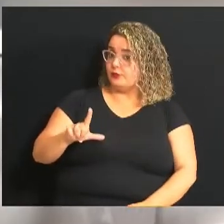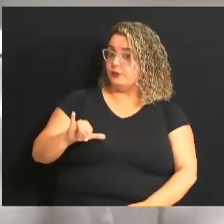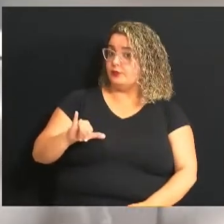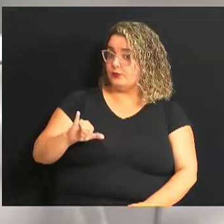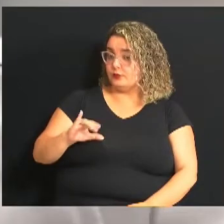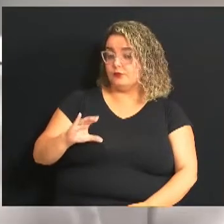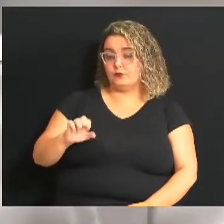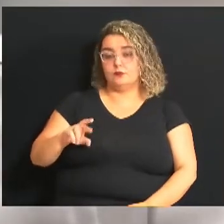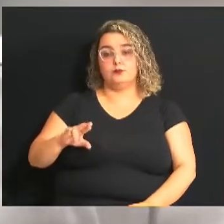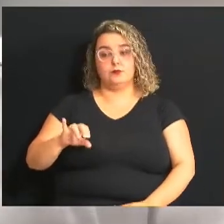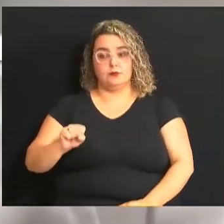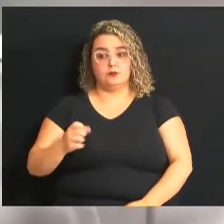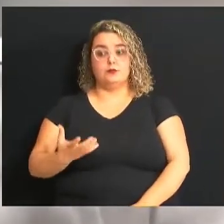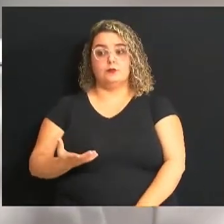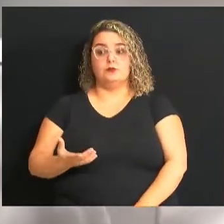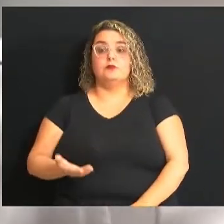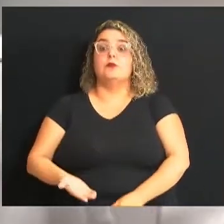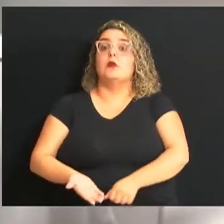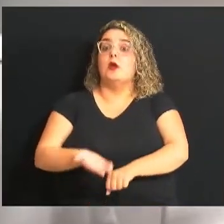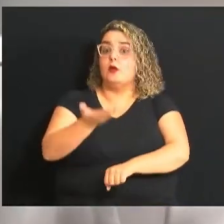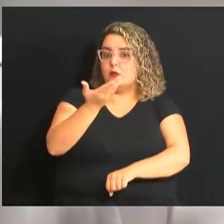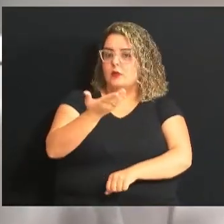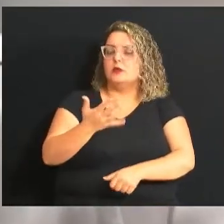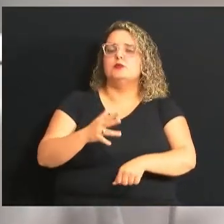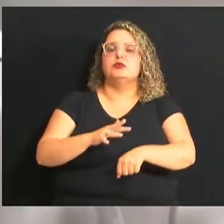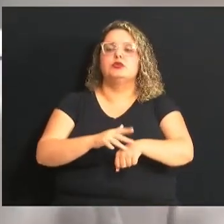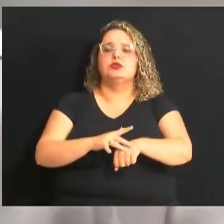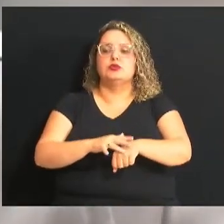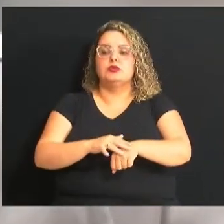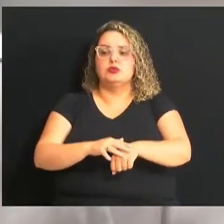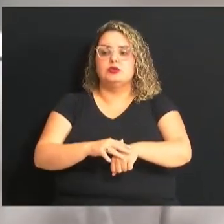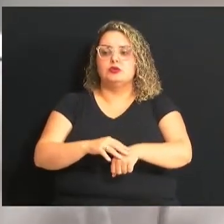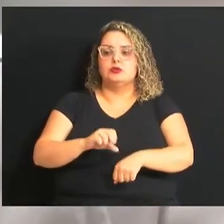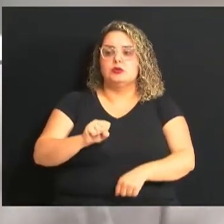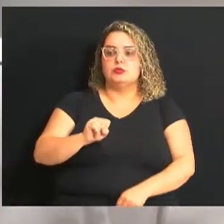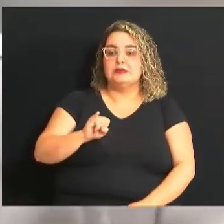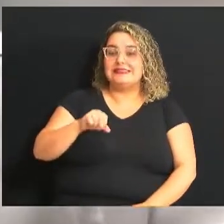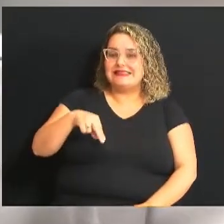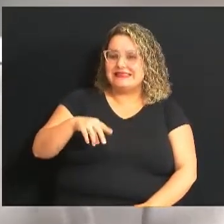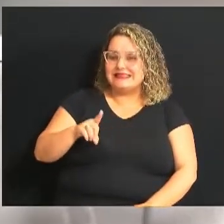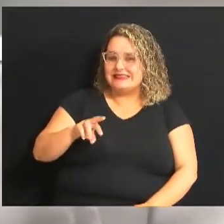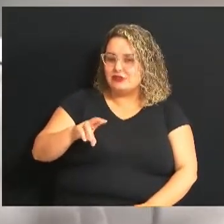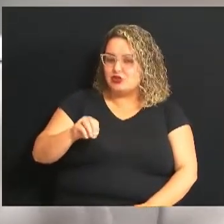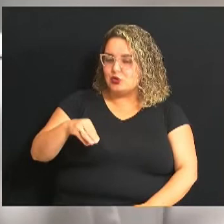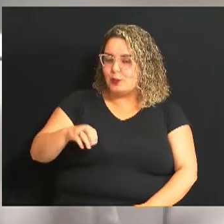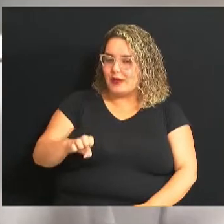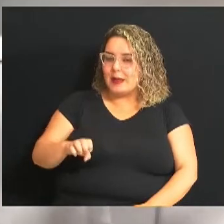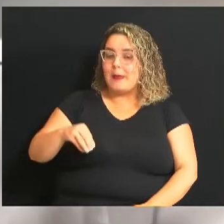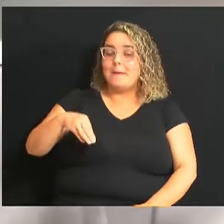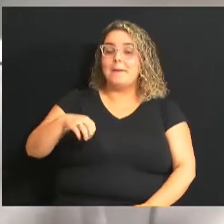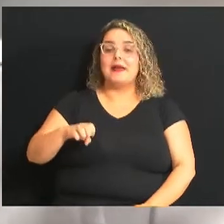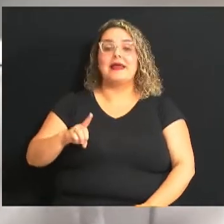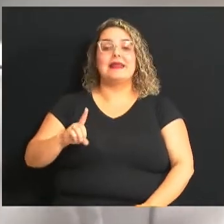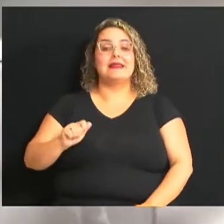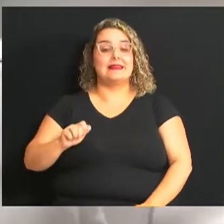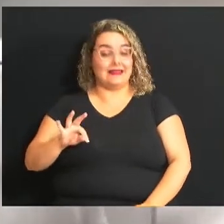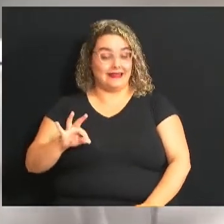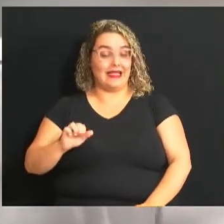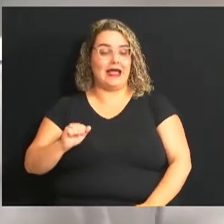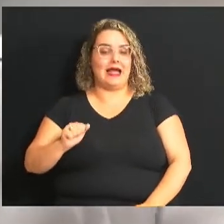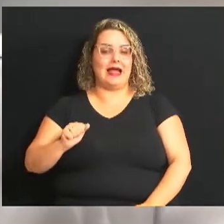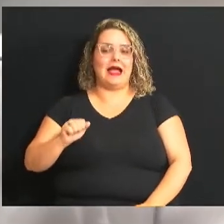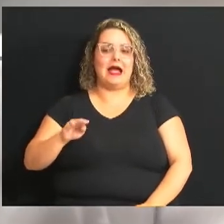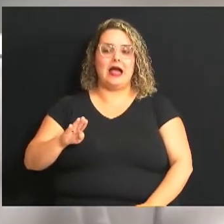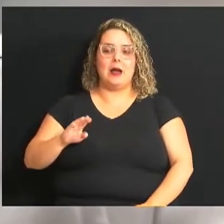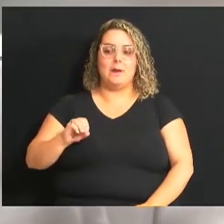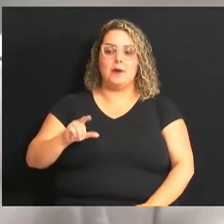colesterol e triglicérides vai levar a uma doença chamada síndrome metabólica, que pode levar a um quadro de